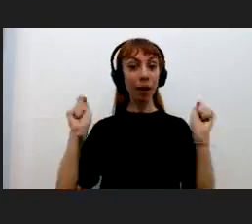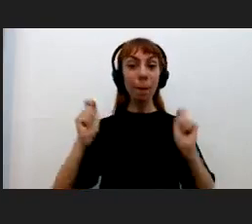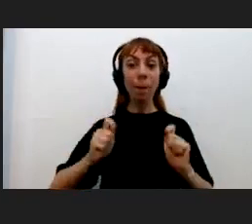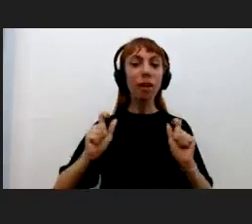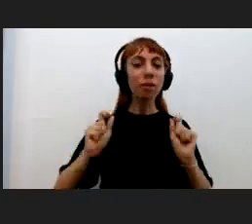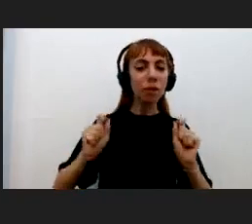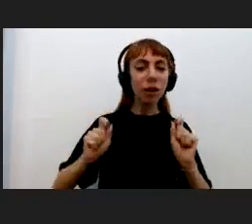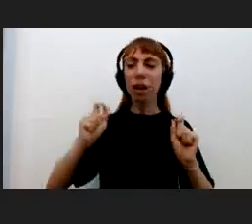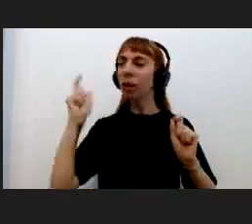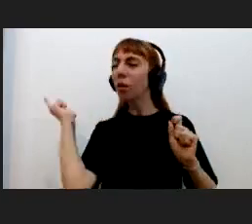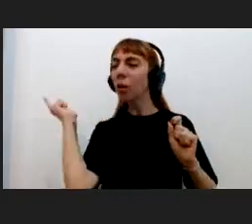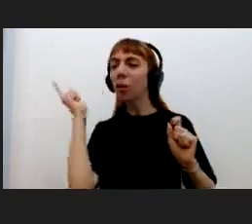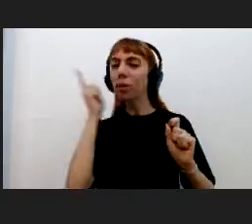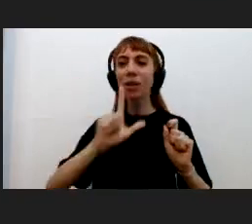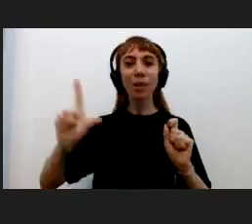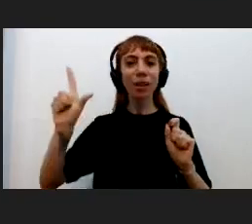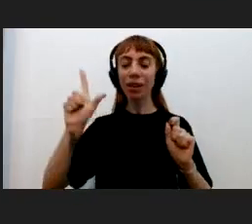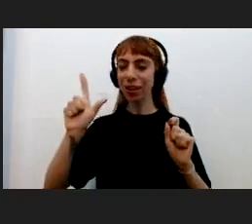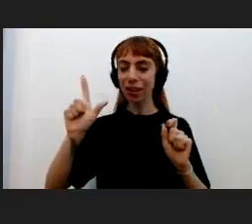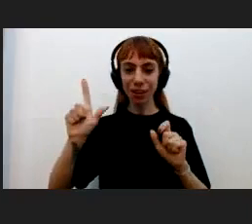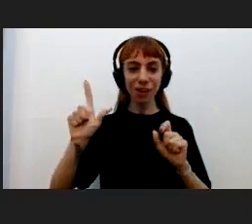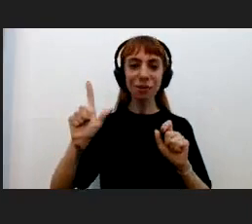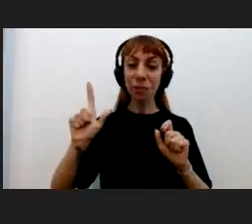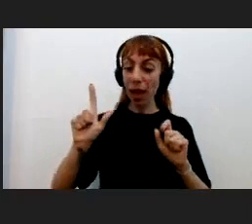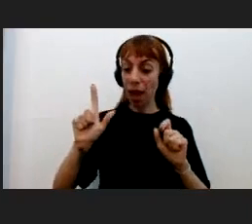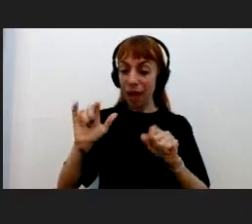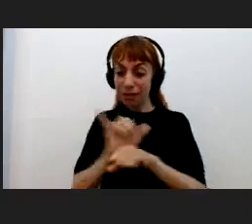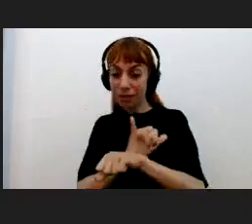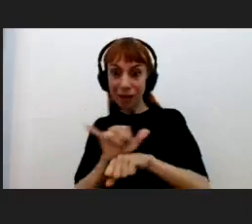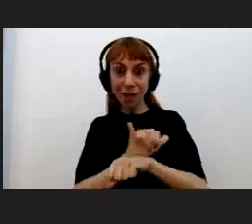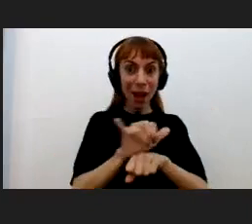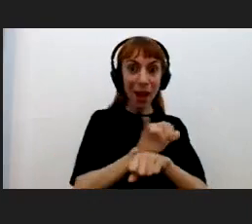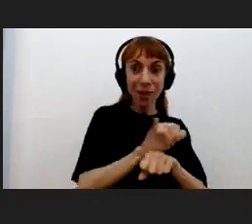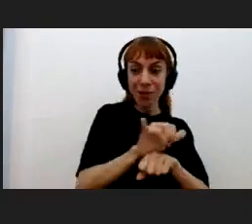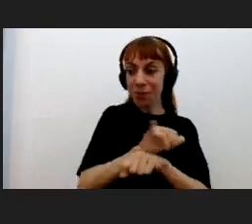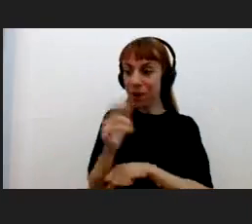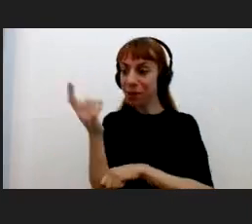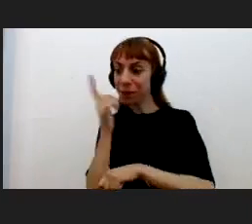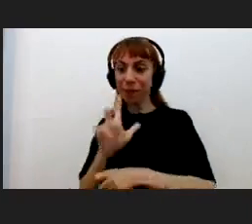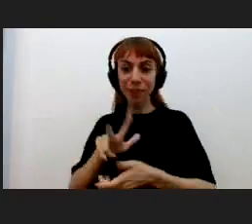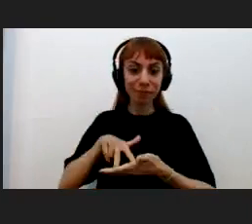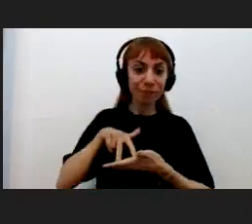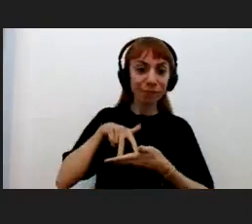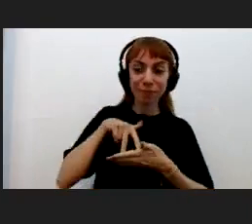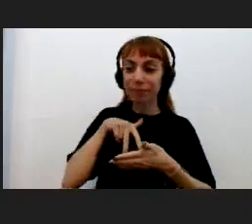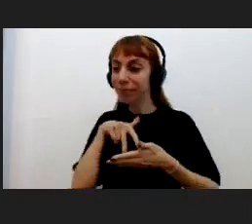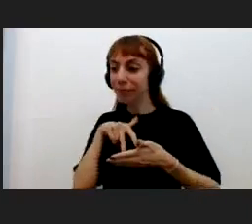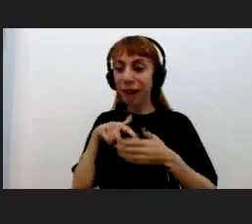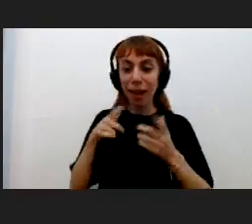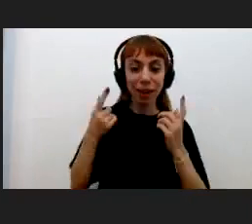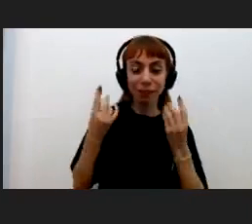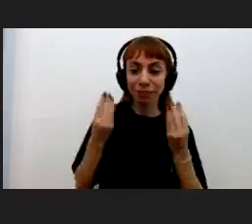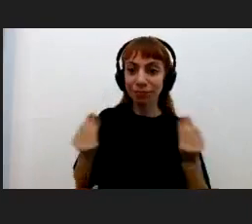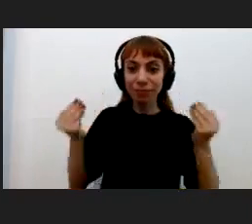não individualmente, mas no coletivo, para se manter ativo, para se manter questionador, para se manter